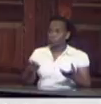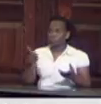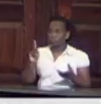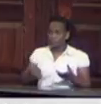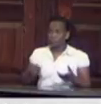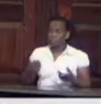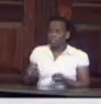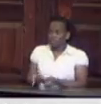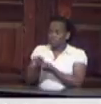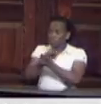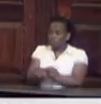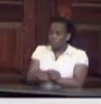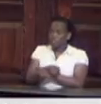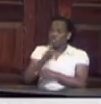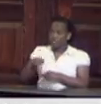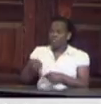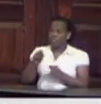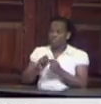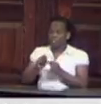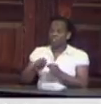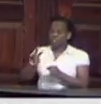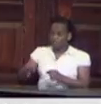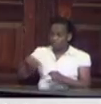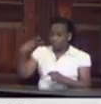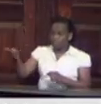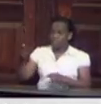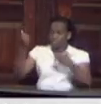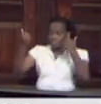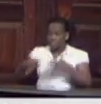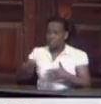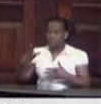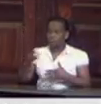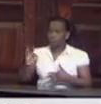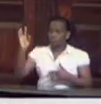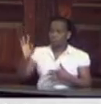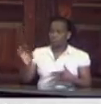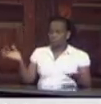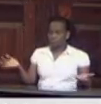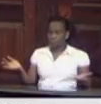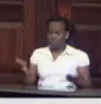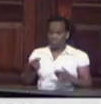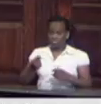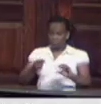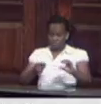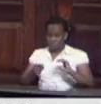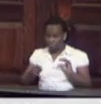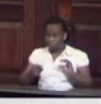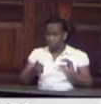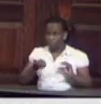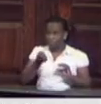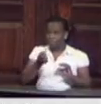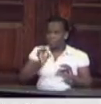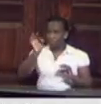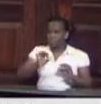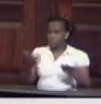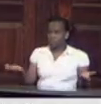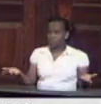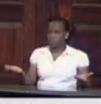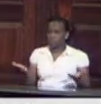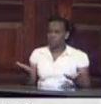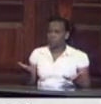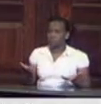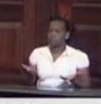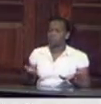o inverso, é fazer a despesa crescer 32% e a receita somente